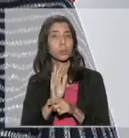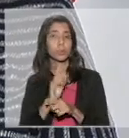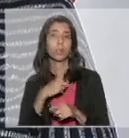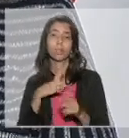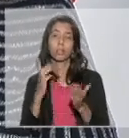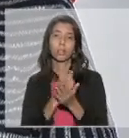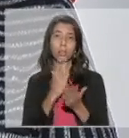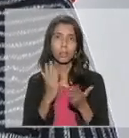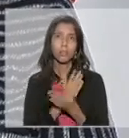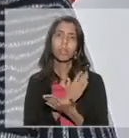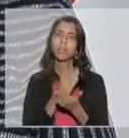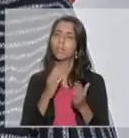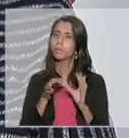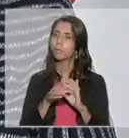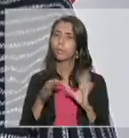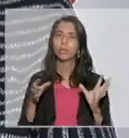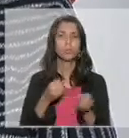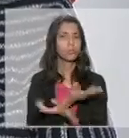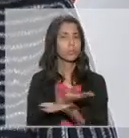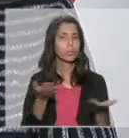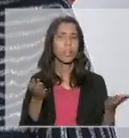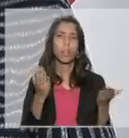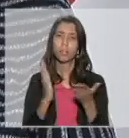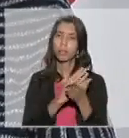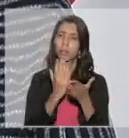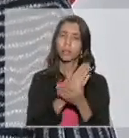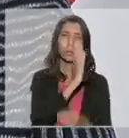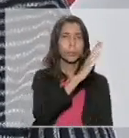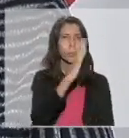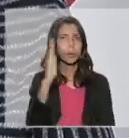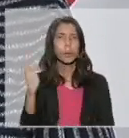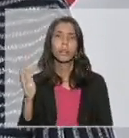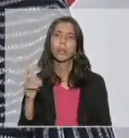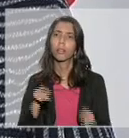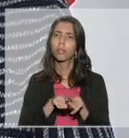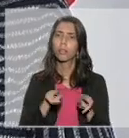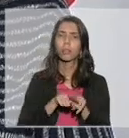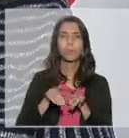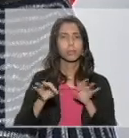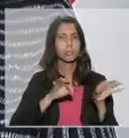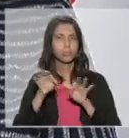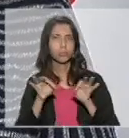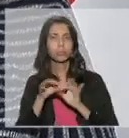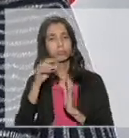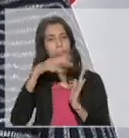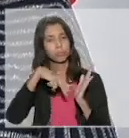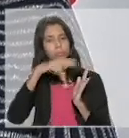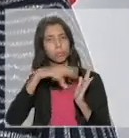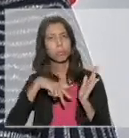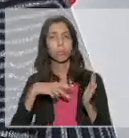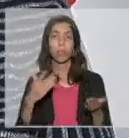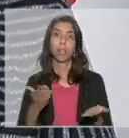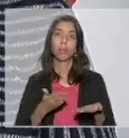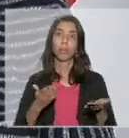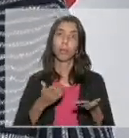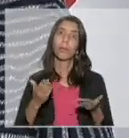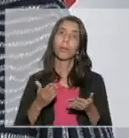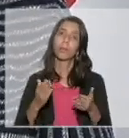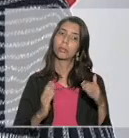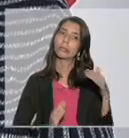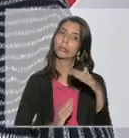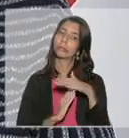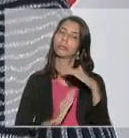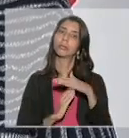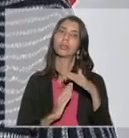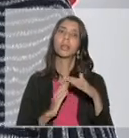hoje... Temos livros aí à disposição nas bibliotecas, tem programas de leitura que até nesse momento estão um